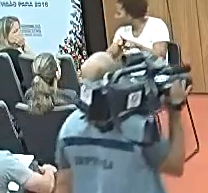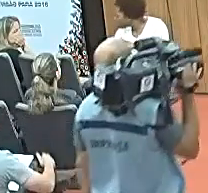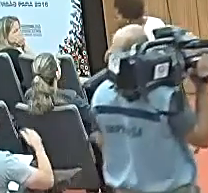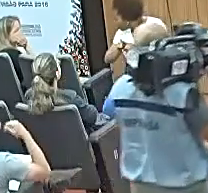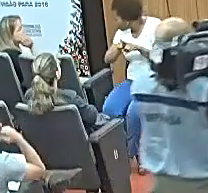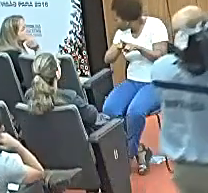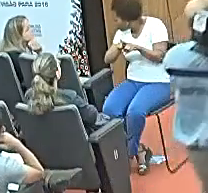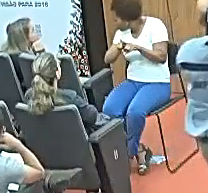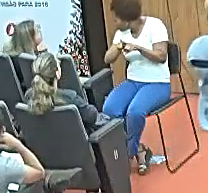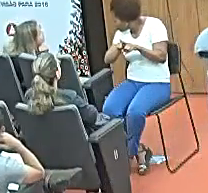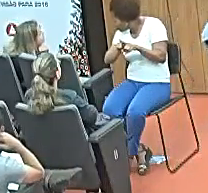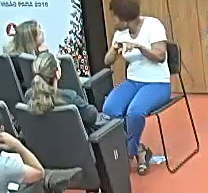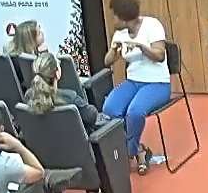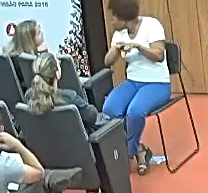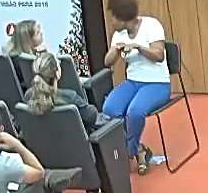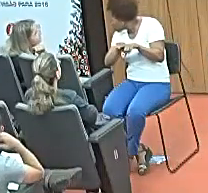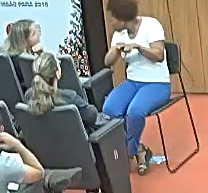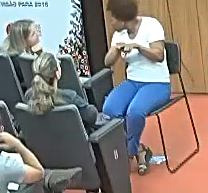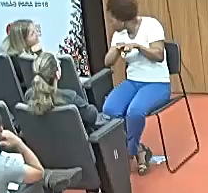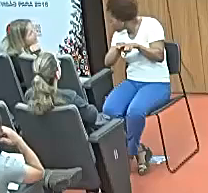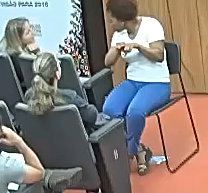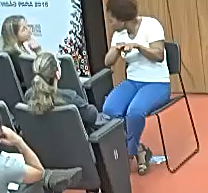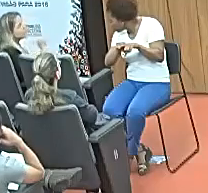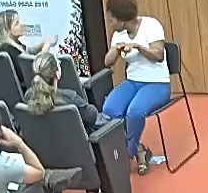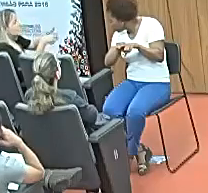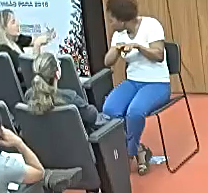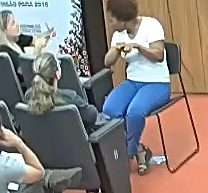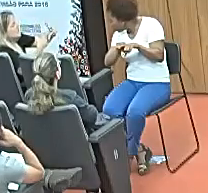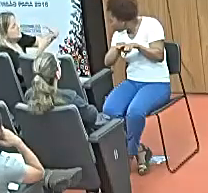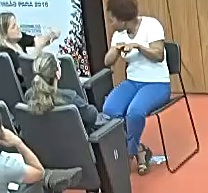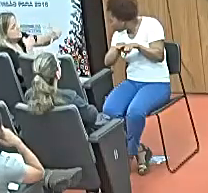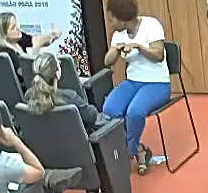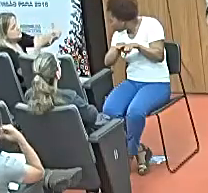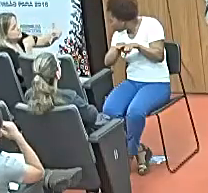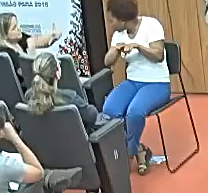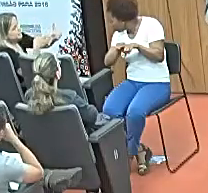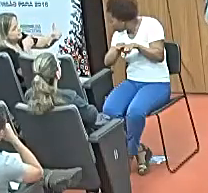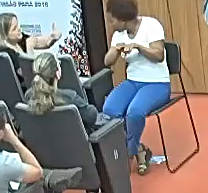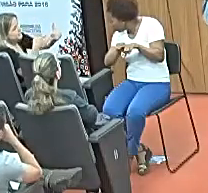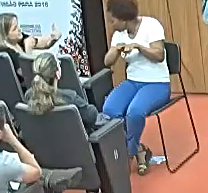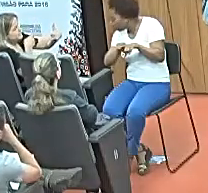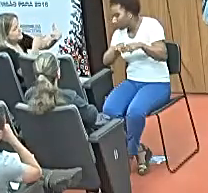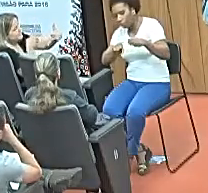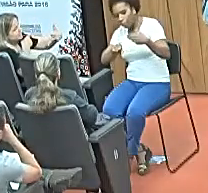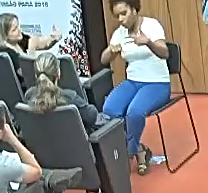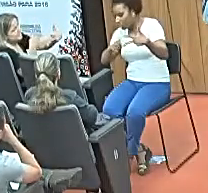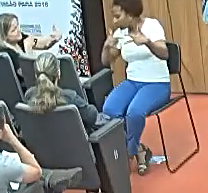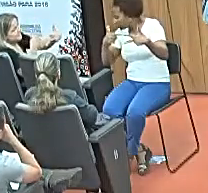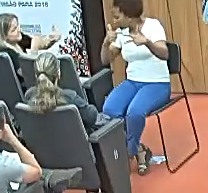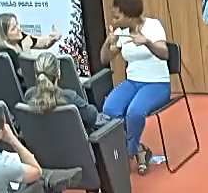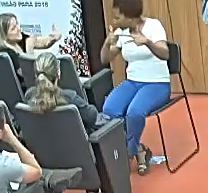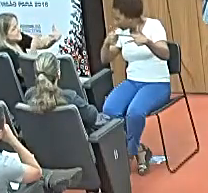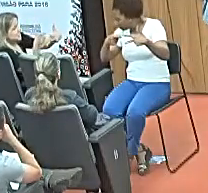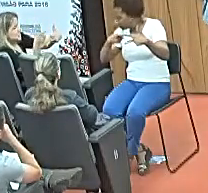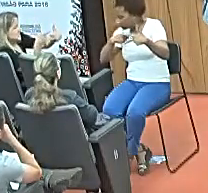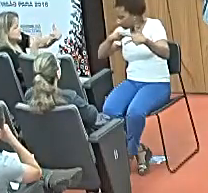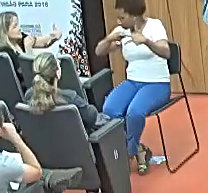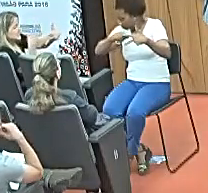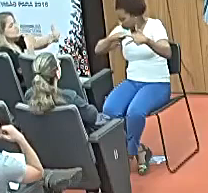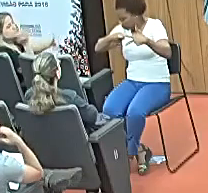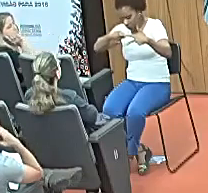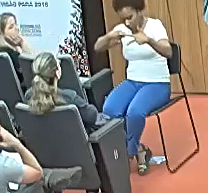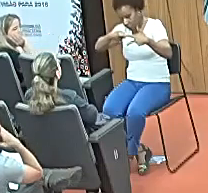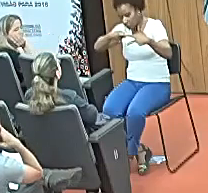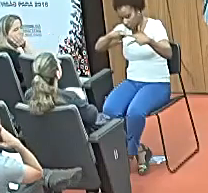programas programa 0 19 promoção social de jovens no campo e periferias urbanas